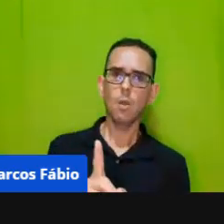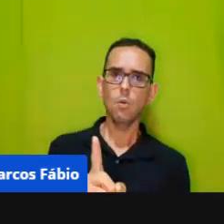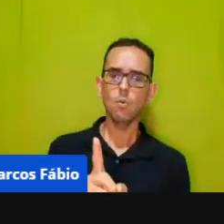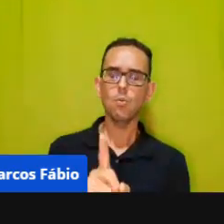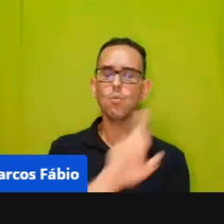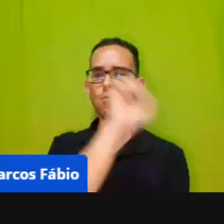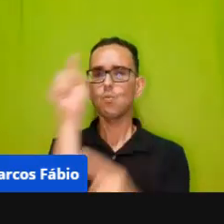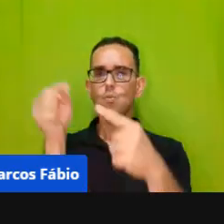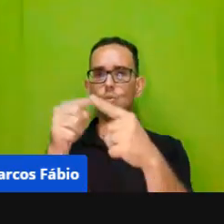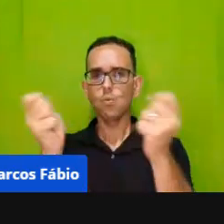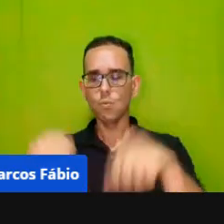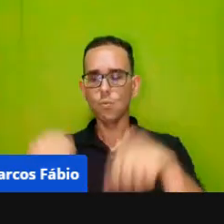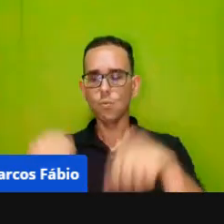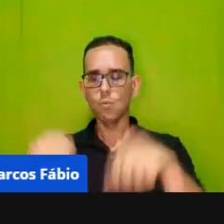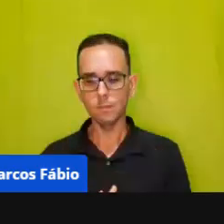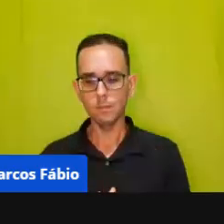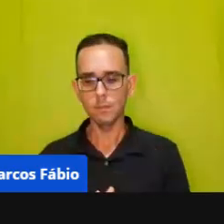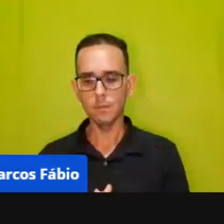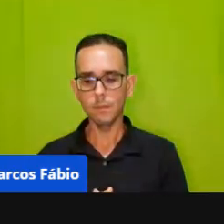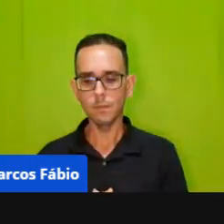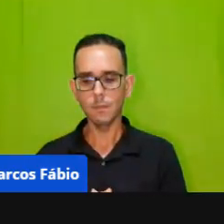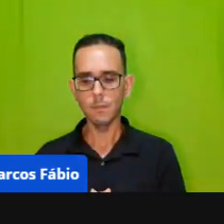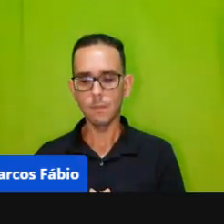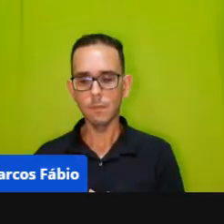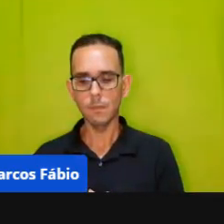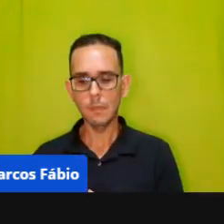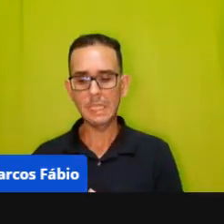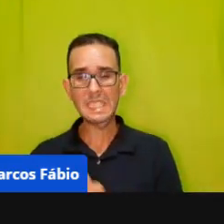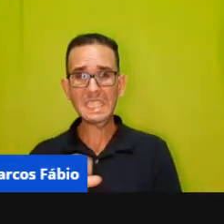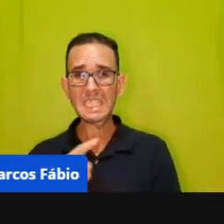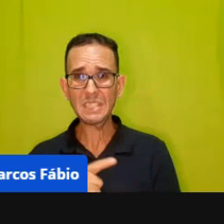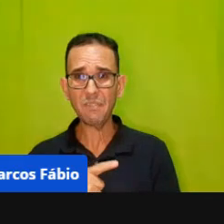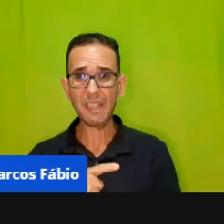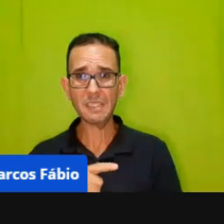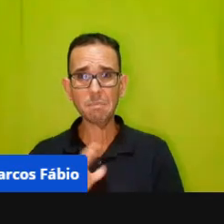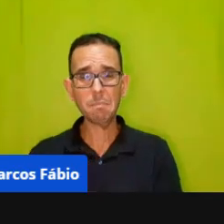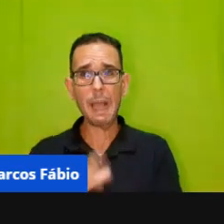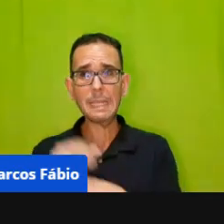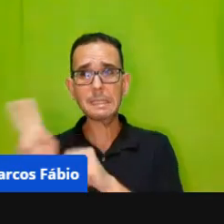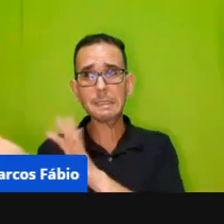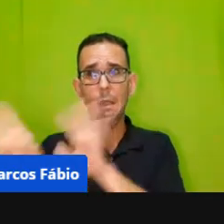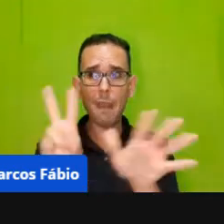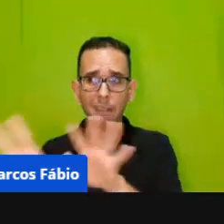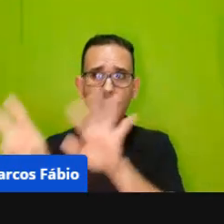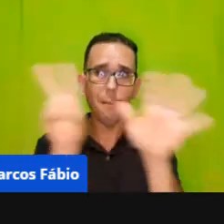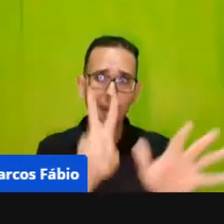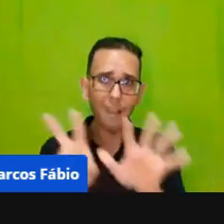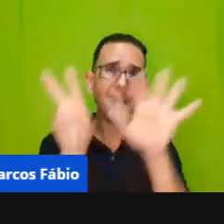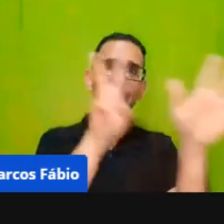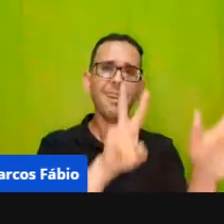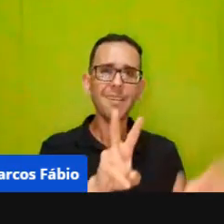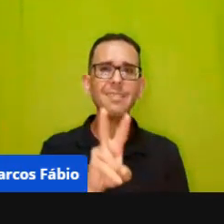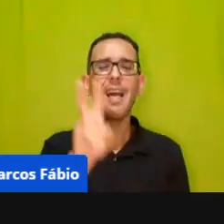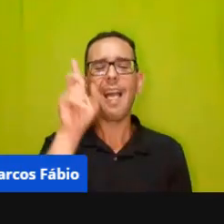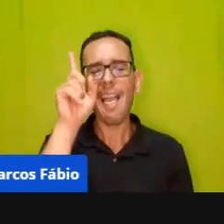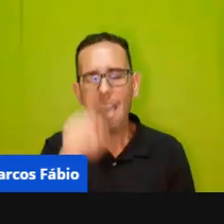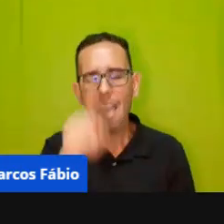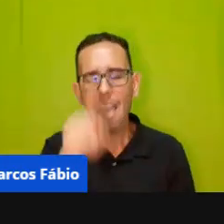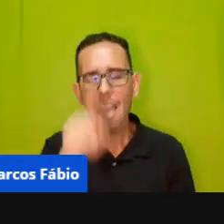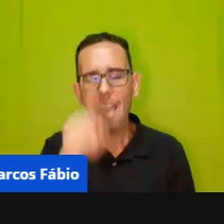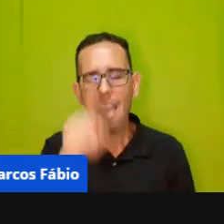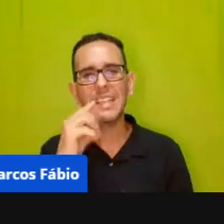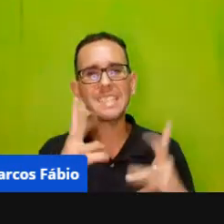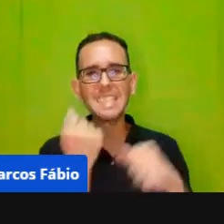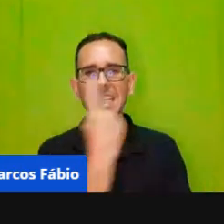né? Então, a gente poderia ter, né, se tivesse condições de fazer isso toda semana, poder ouvir um pouco de cada professor, então, ao final de um período, a gente teria bastante